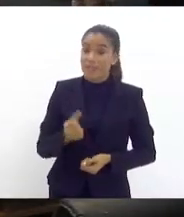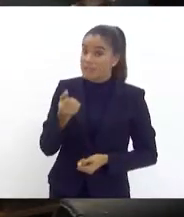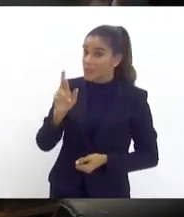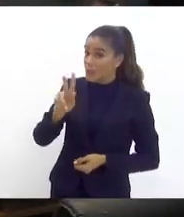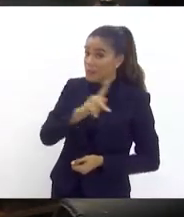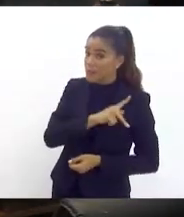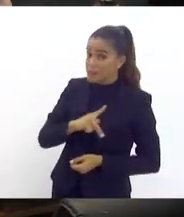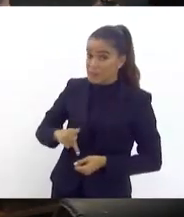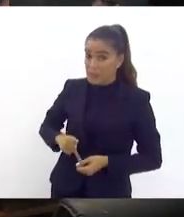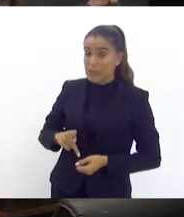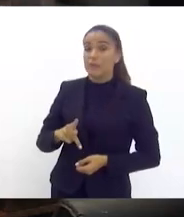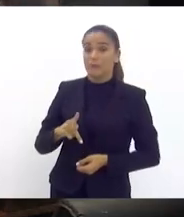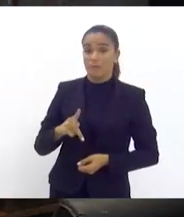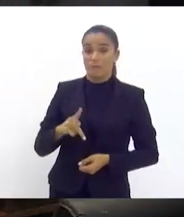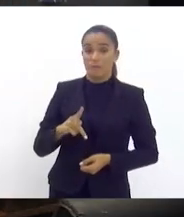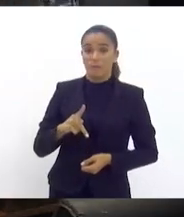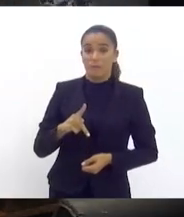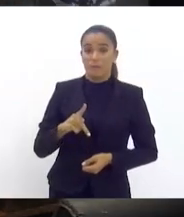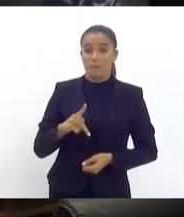para